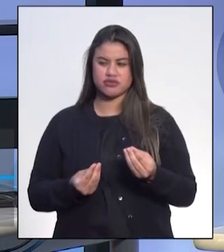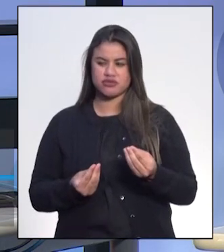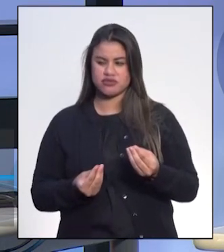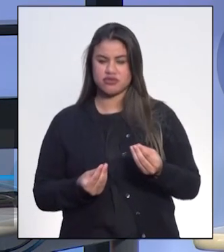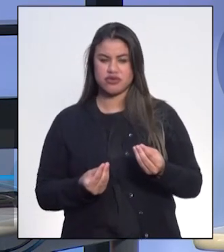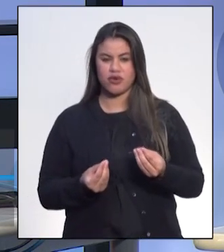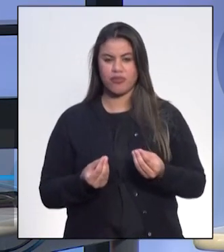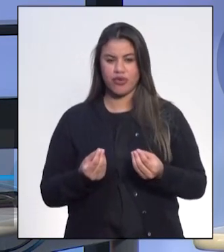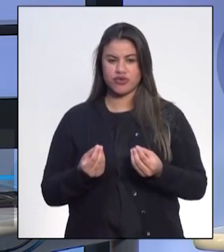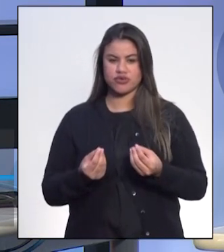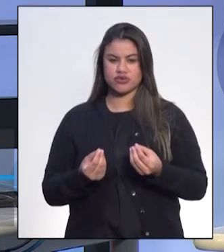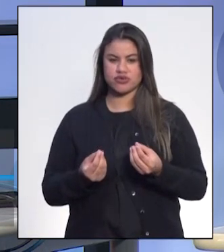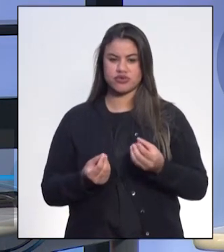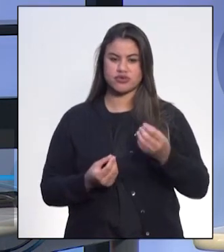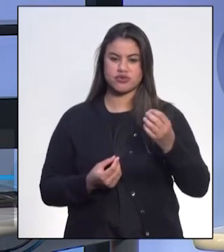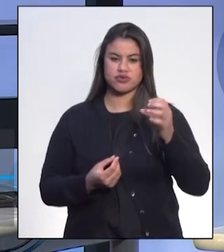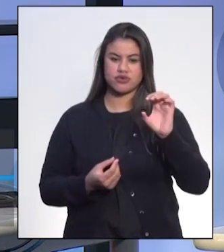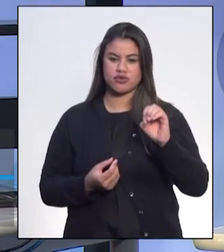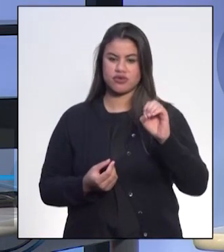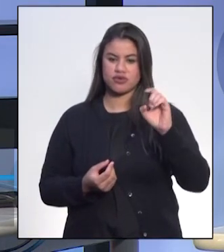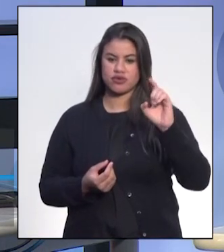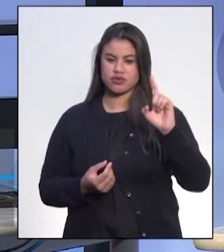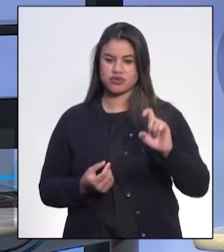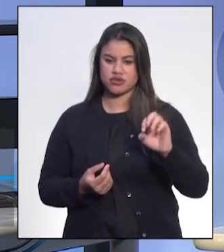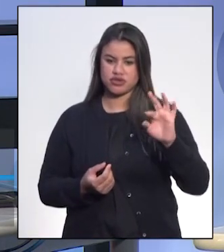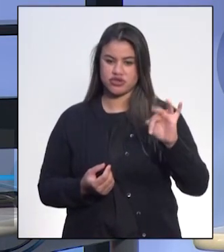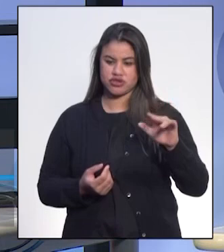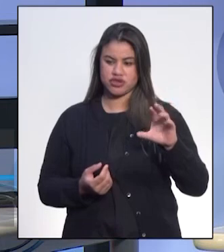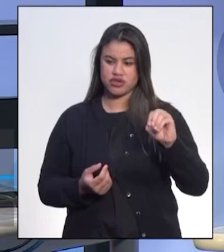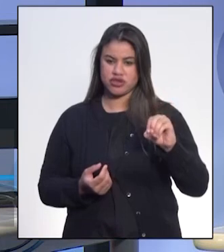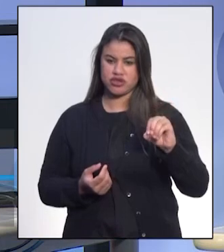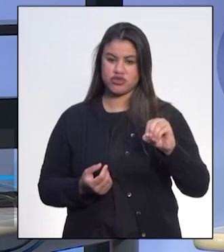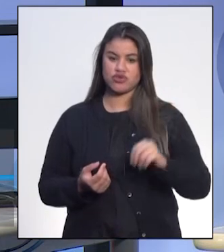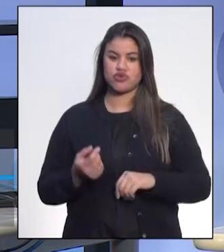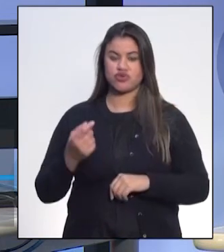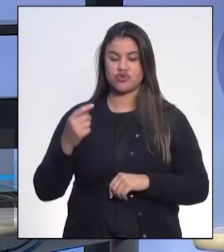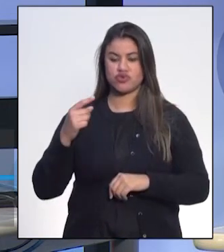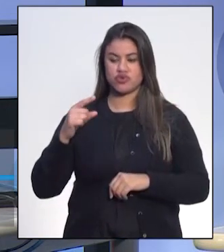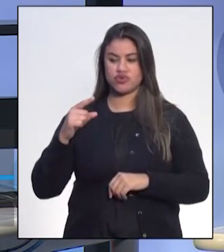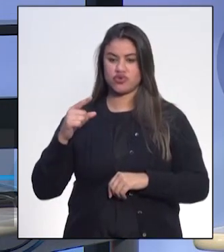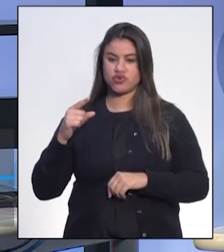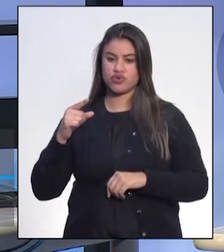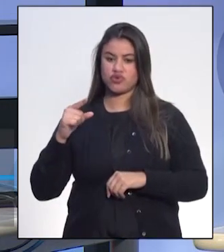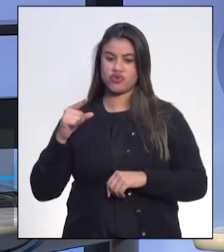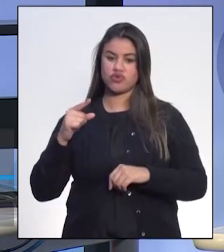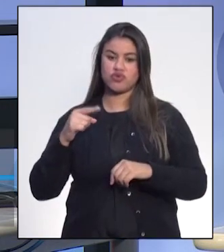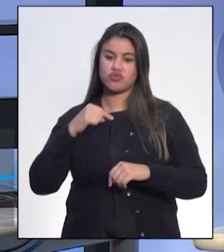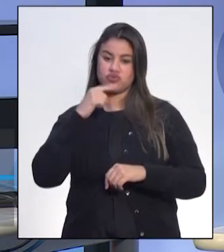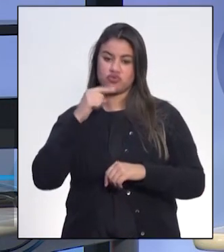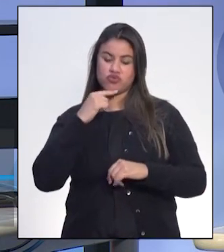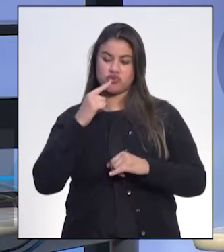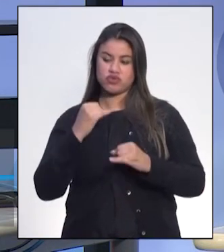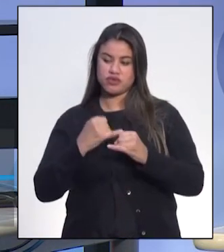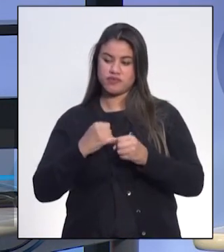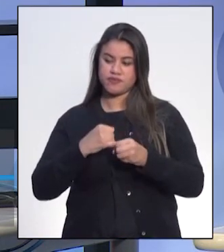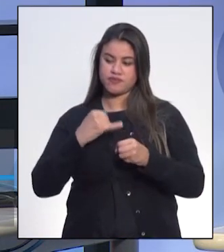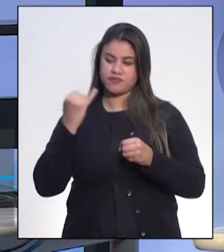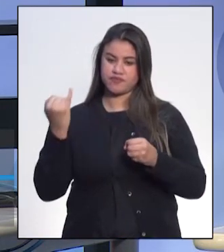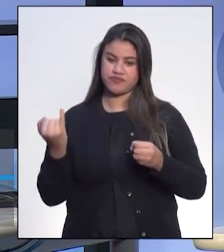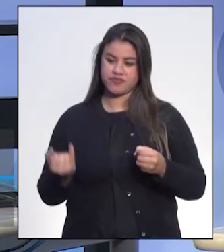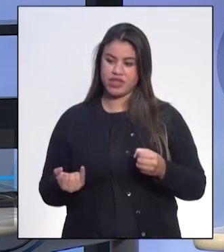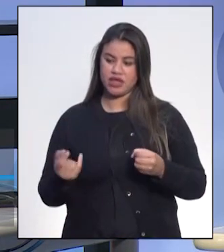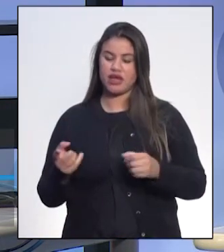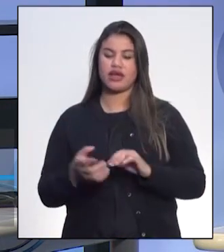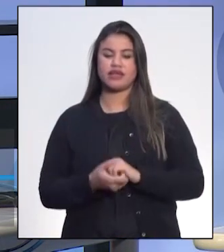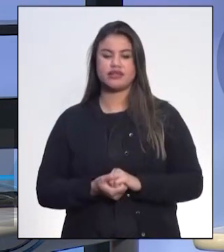e o Cl estão do mesmo lado, eles vão ter a mesma afinidade para o elétron. Logo, eles não vão conseguir fazer uma ligação iônica. Nós vamos ver lá na semana que